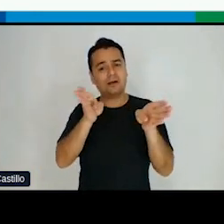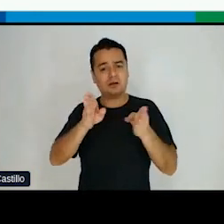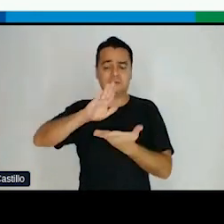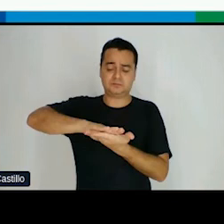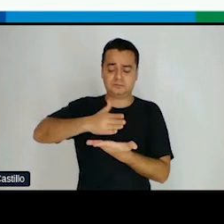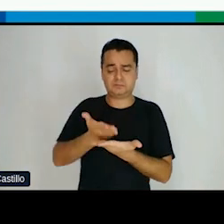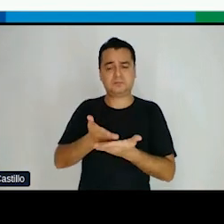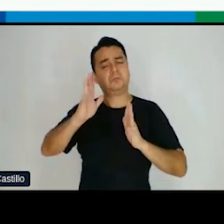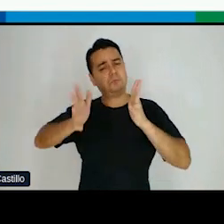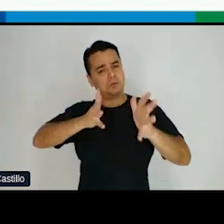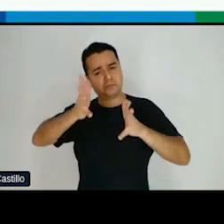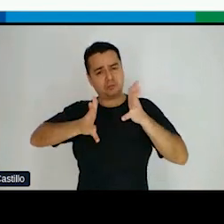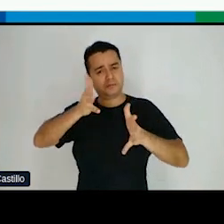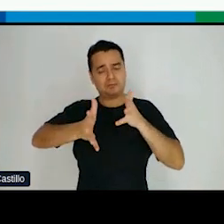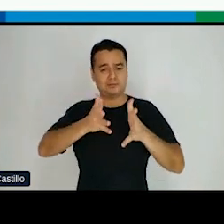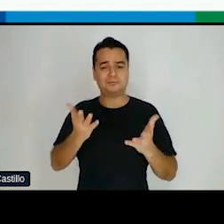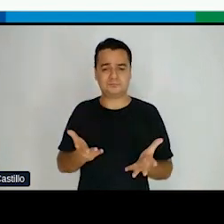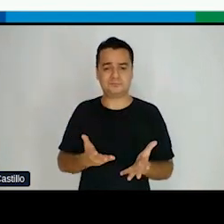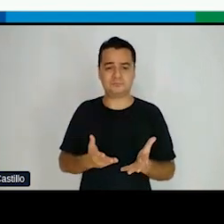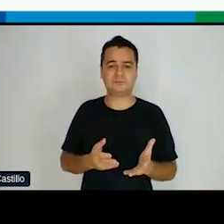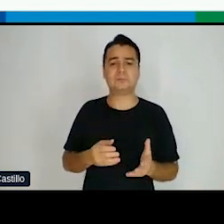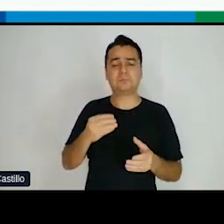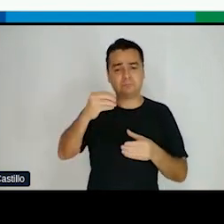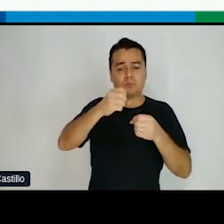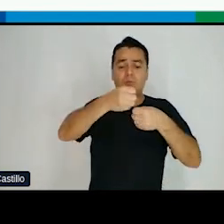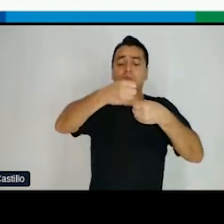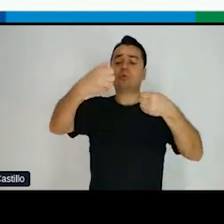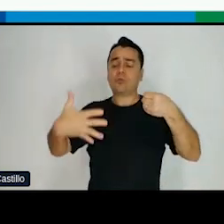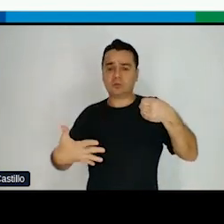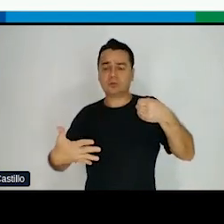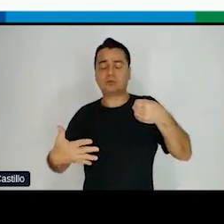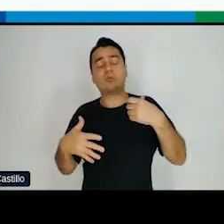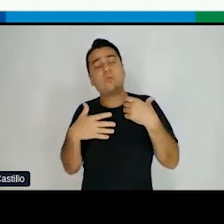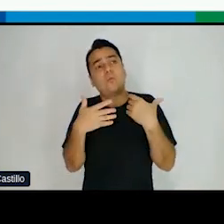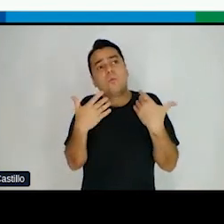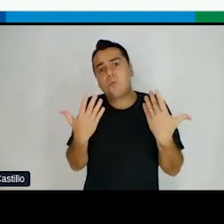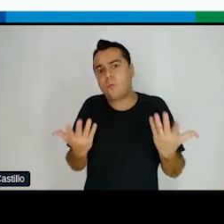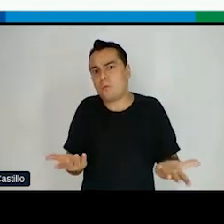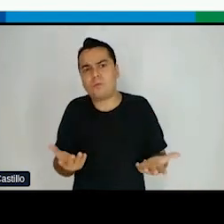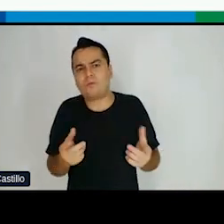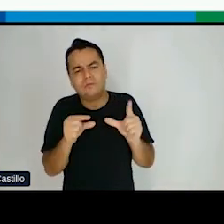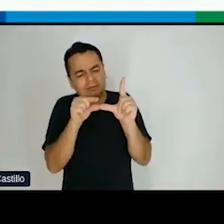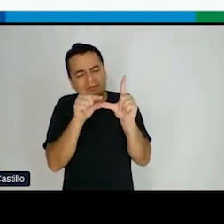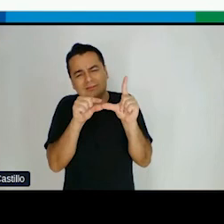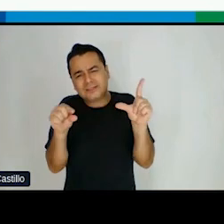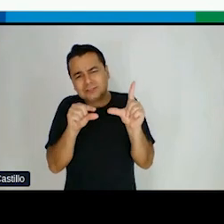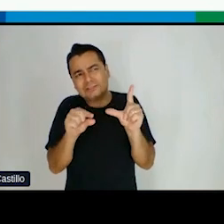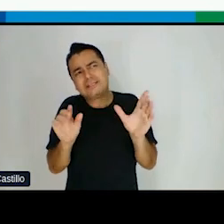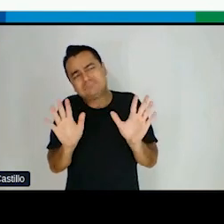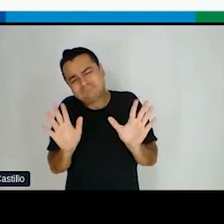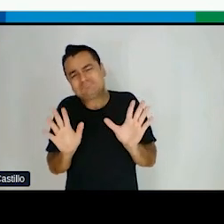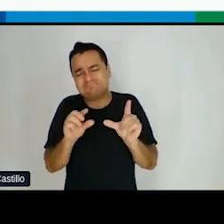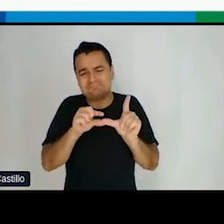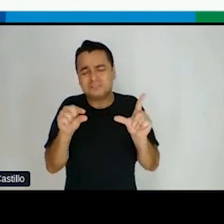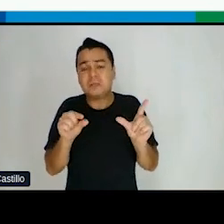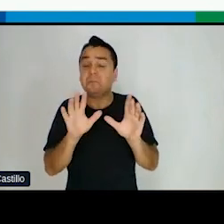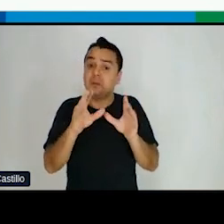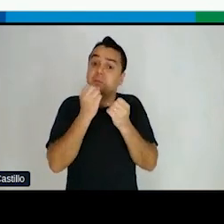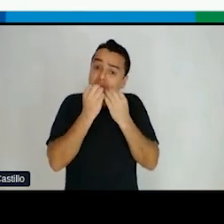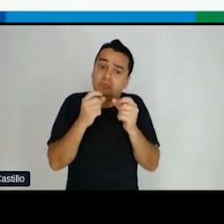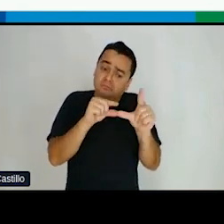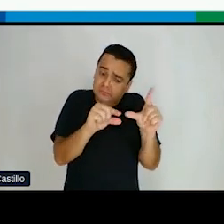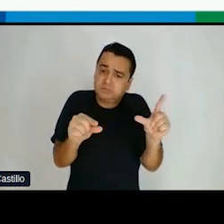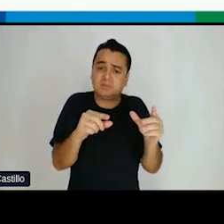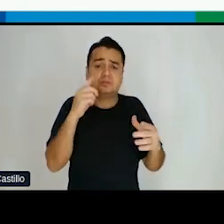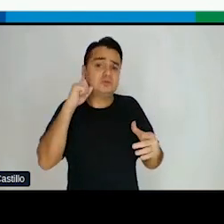de Libras, né? Então, se estou fazendo um conteúdo, ou minimamente uma legenda, é o mínimo, né, que a gente precisa